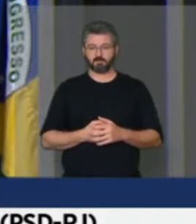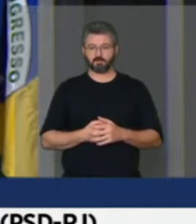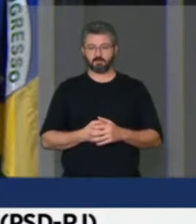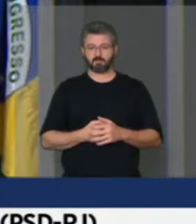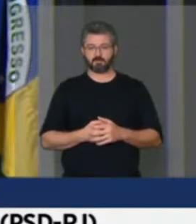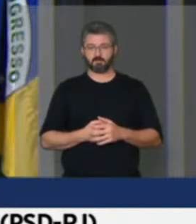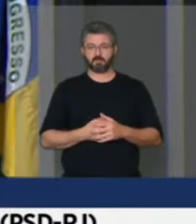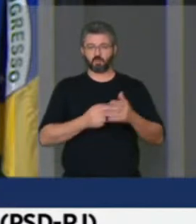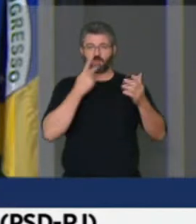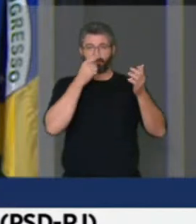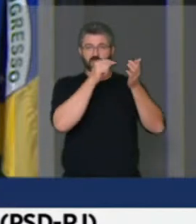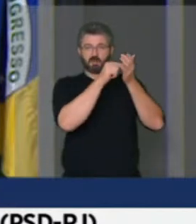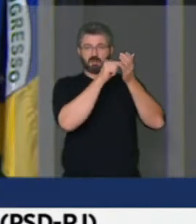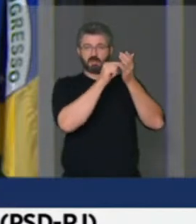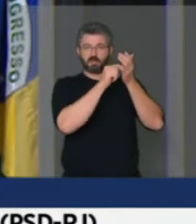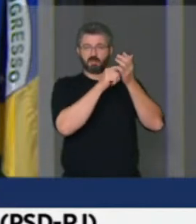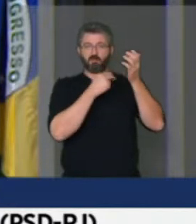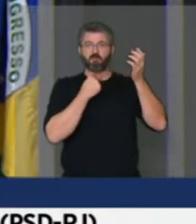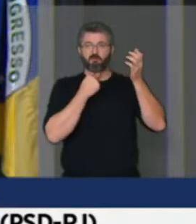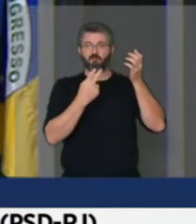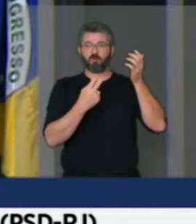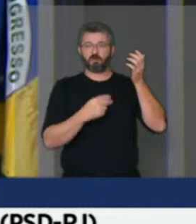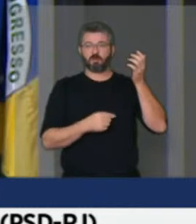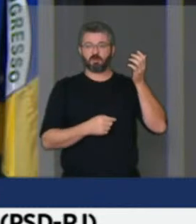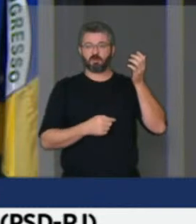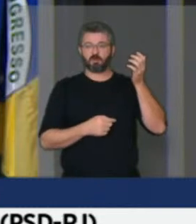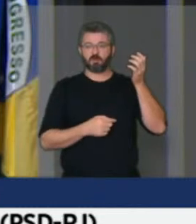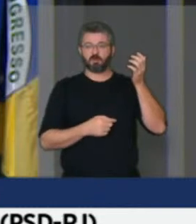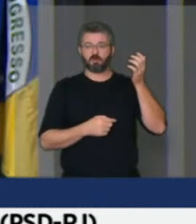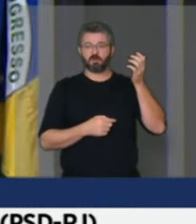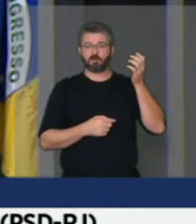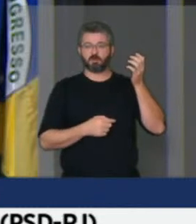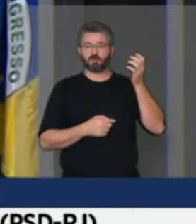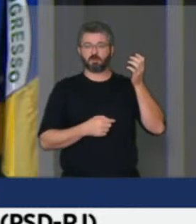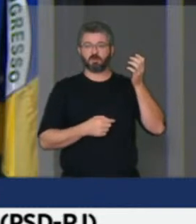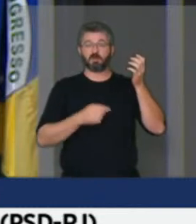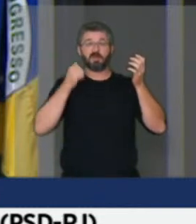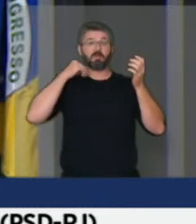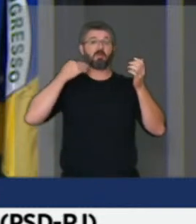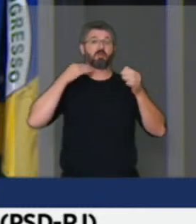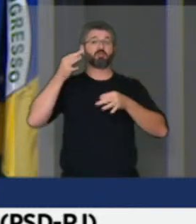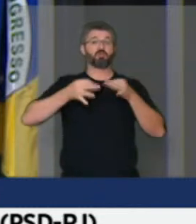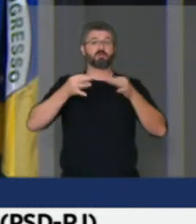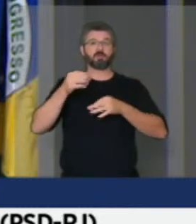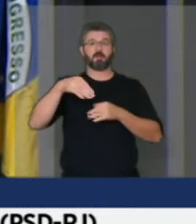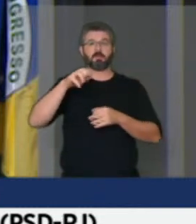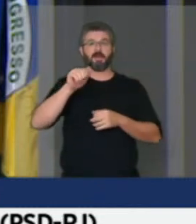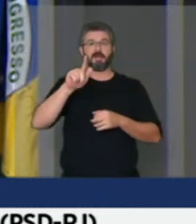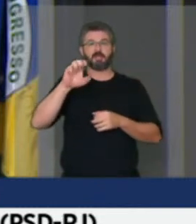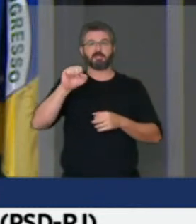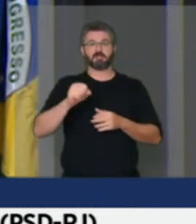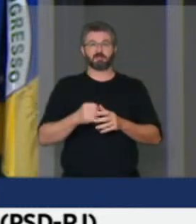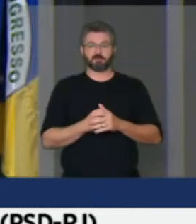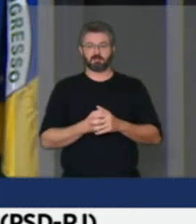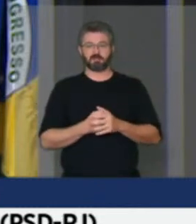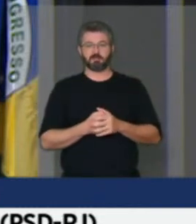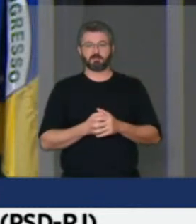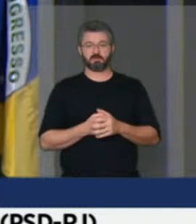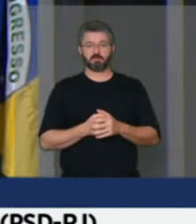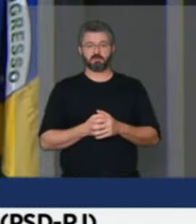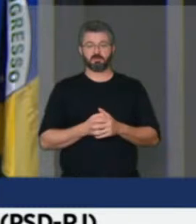aqui, essa voz ao fundo... Ela é da juíza Neares, o senhor não precisa escutar. O senhor só